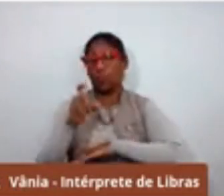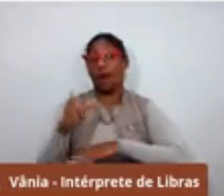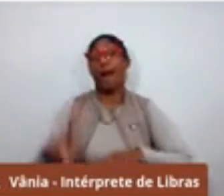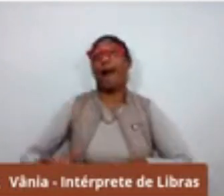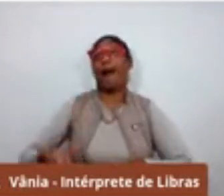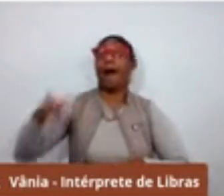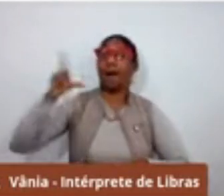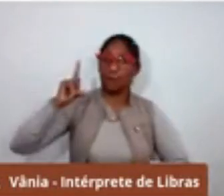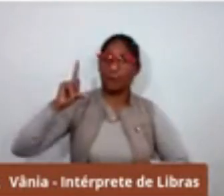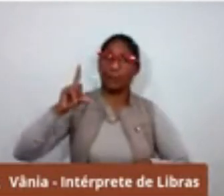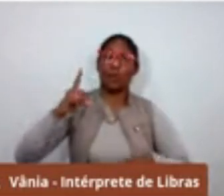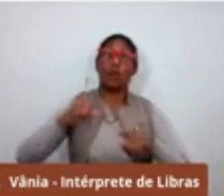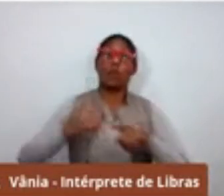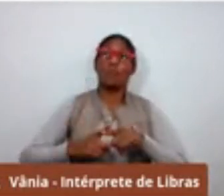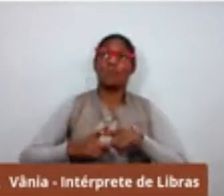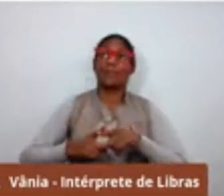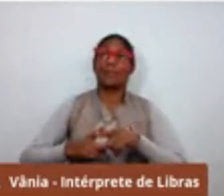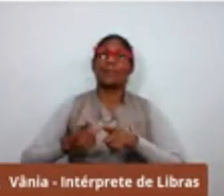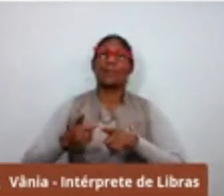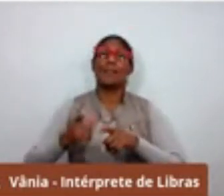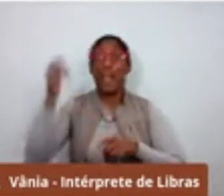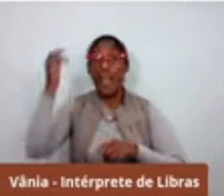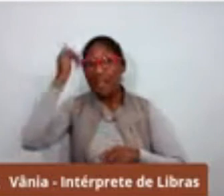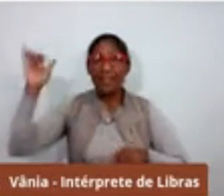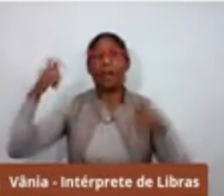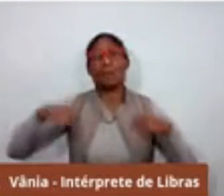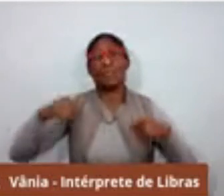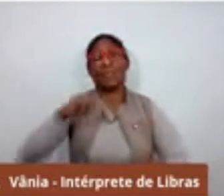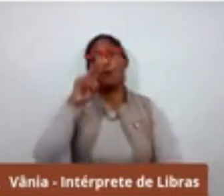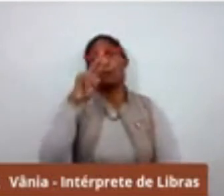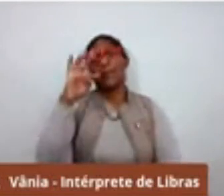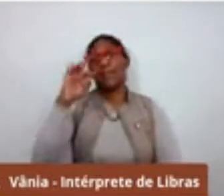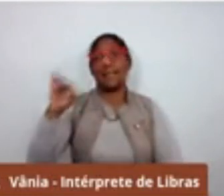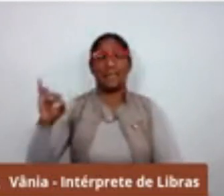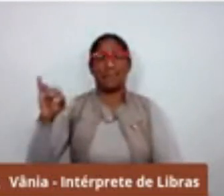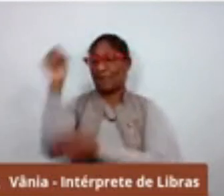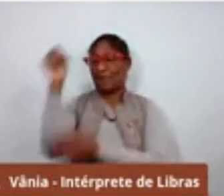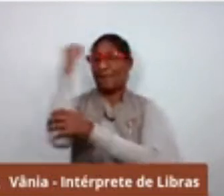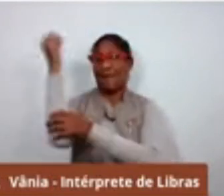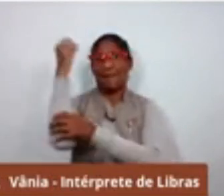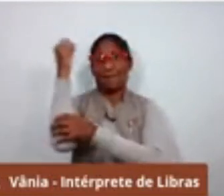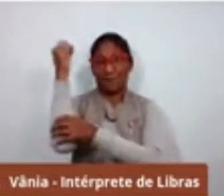agravar e demandar um leito de UTI. Então, nós estamos muito otimistas com o que isso vai significar de